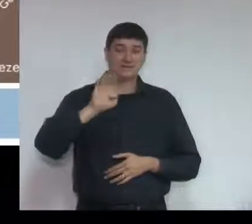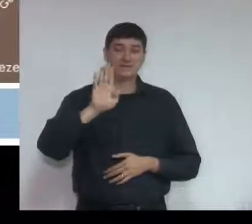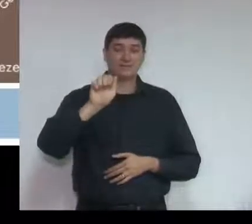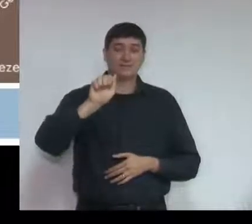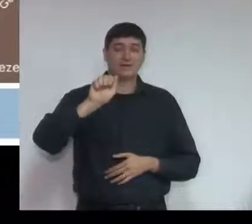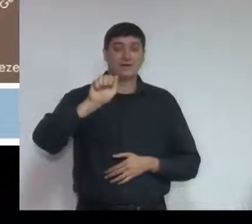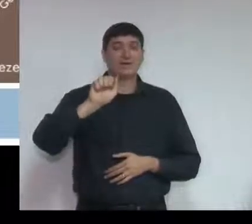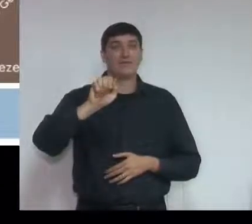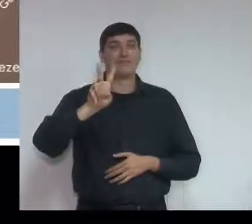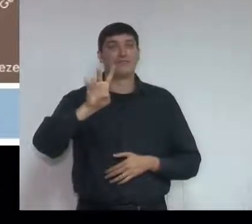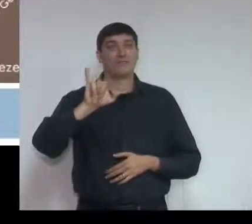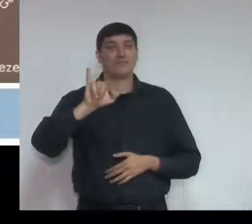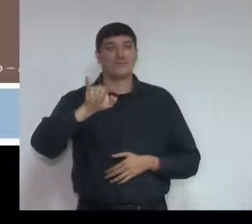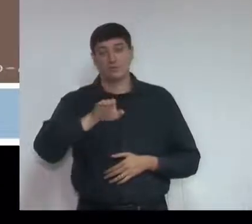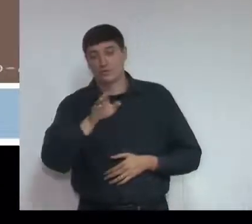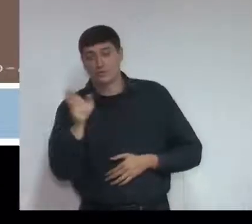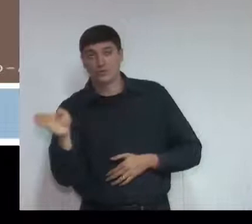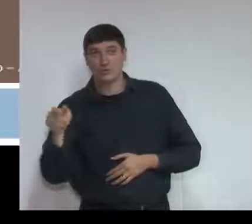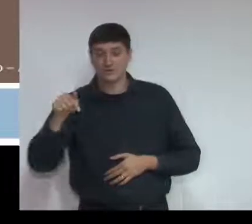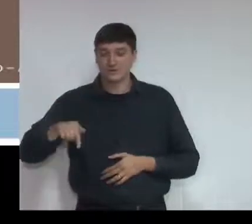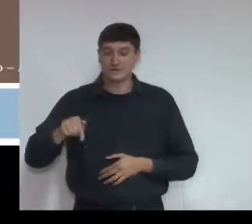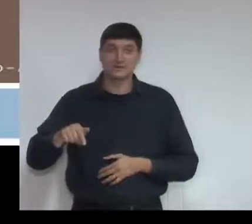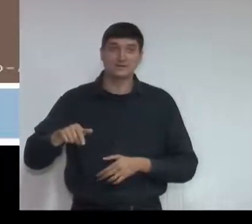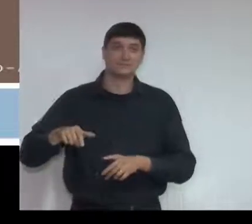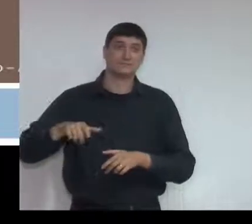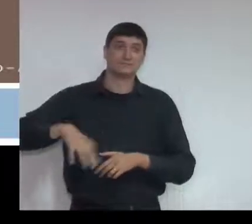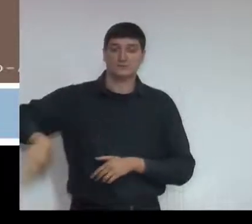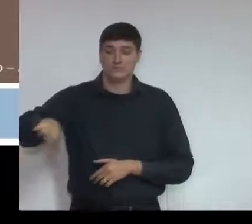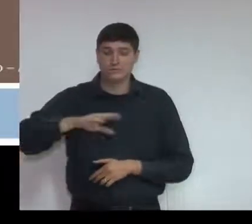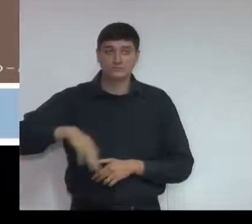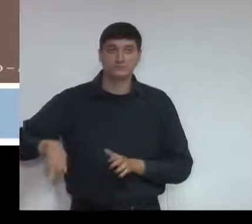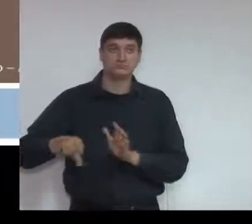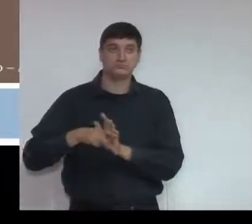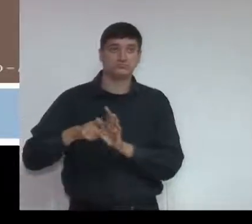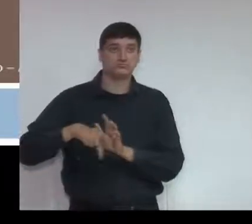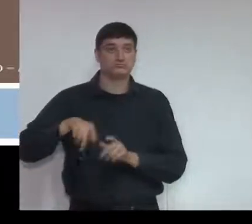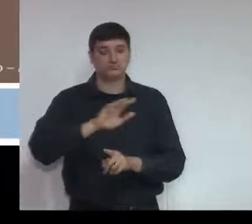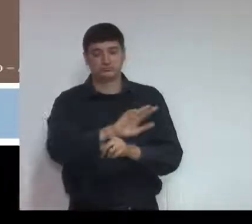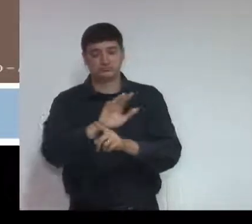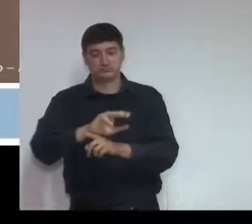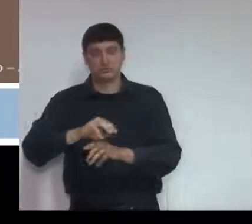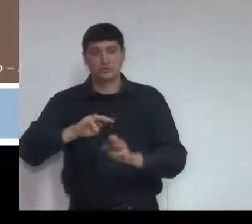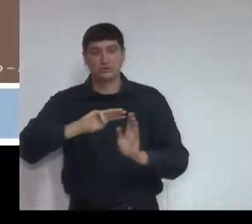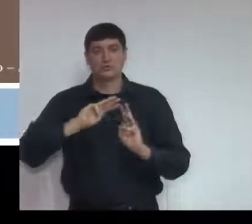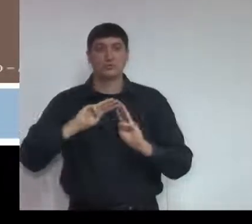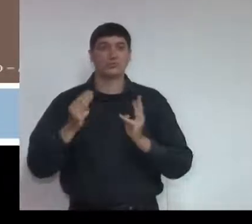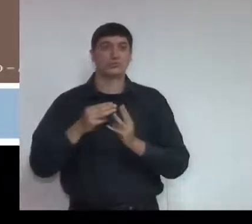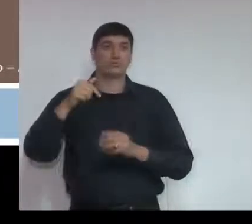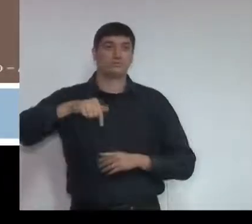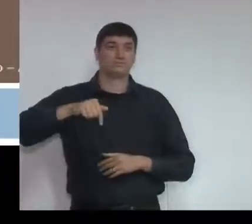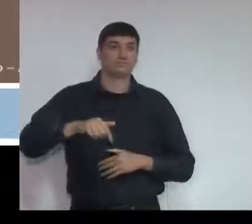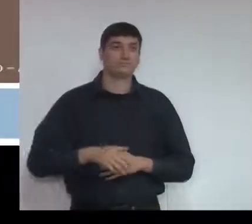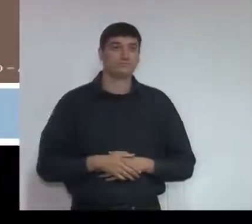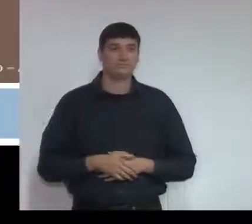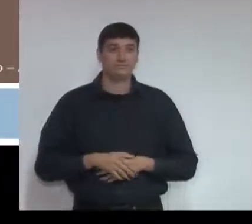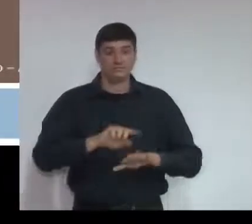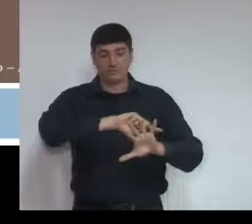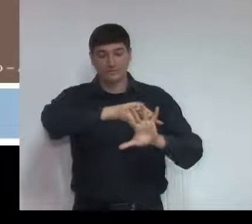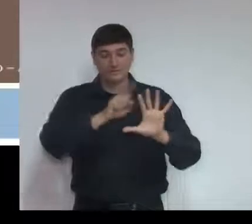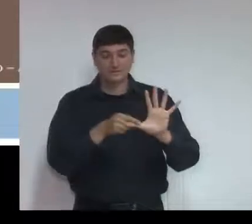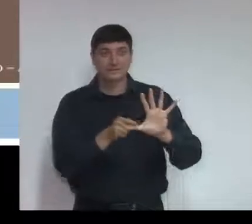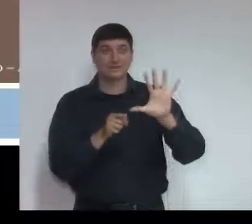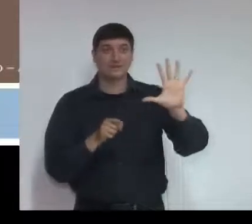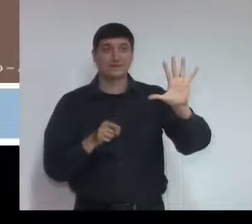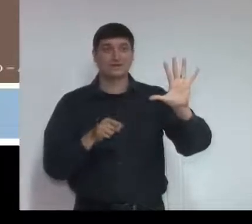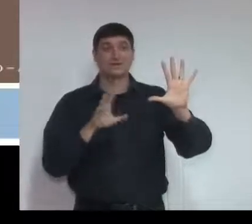serviços municipais. Pode colocar outro gráfico? Então, eu tirei os pontos principais aí. Essas 5 pastas, elas correspondem a 80%